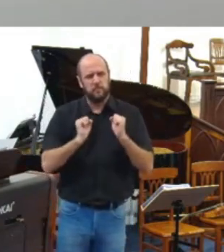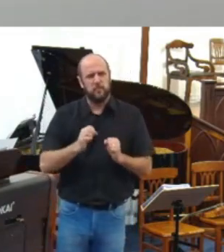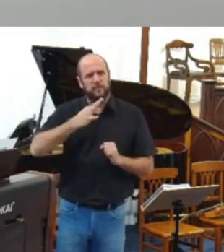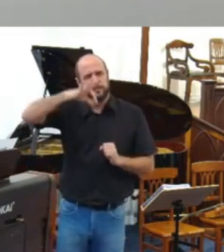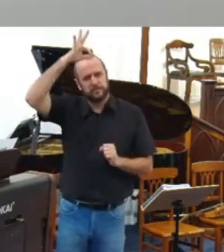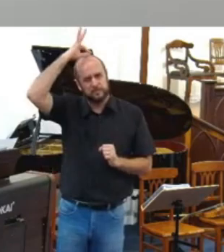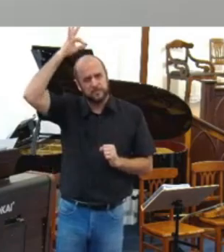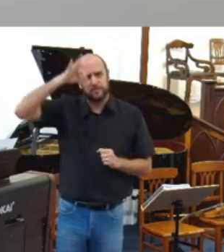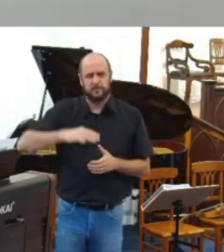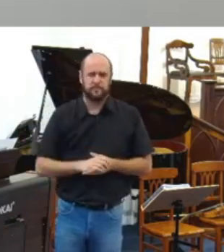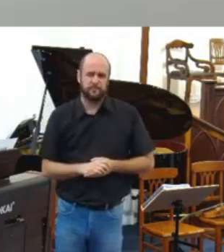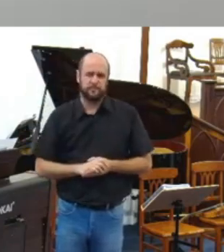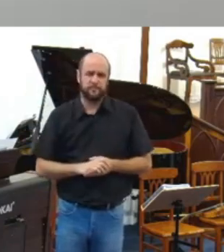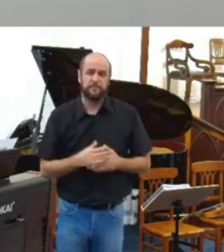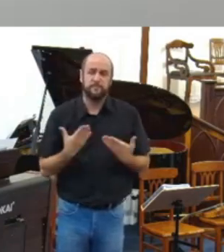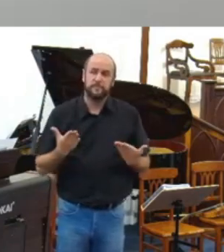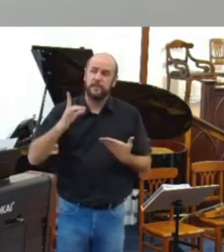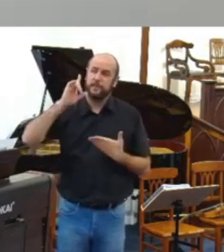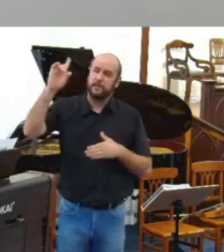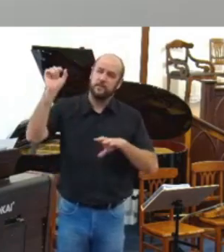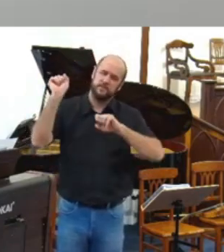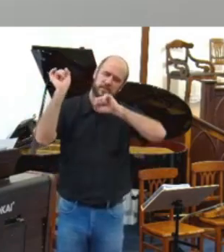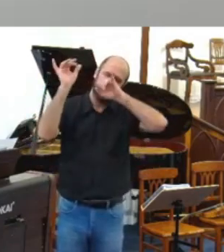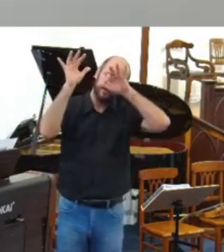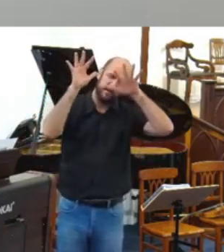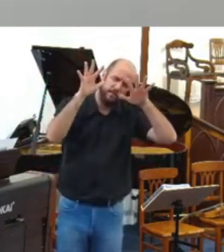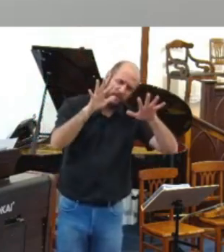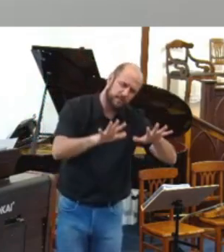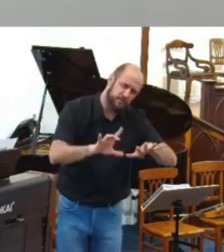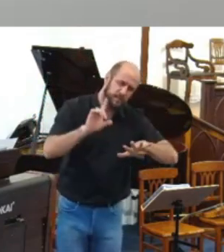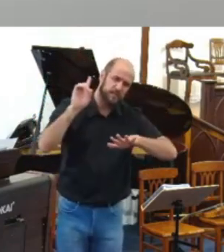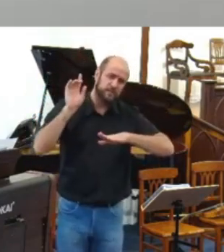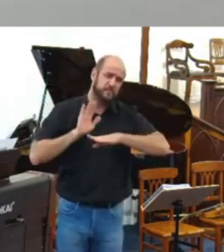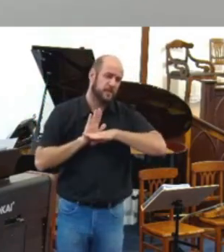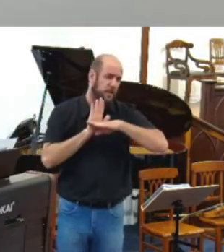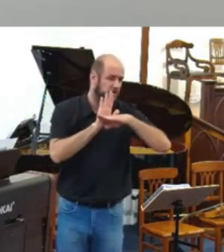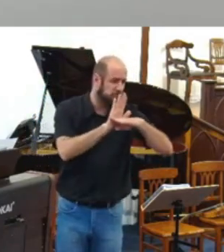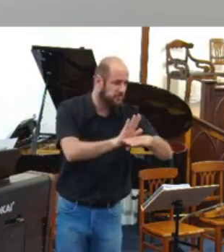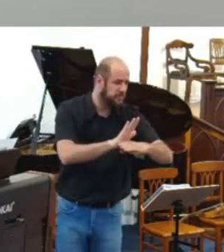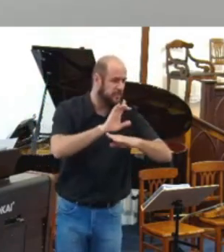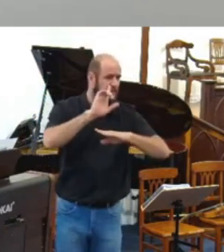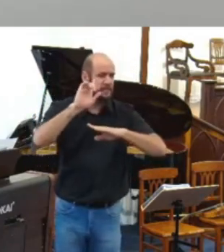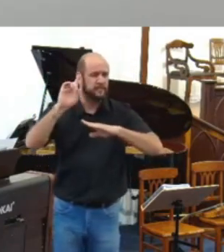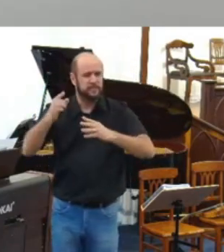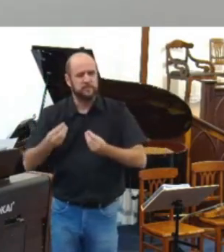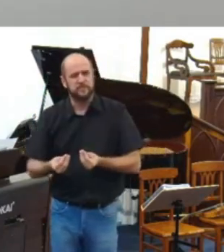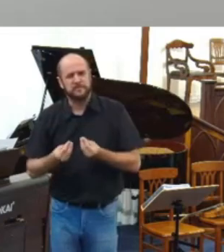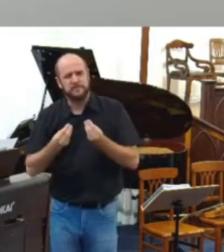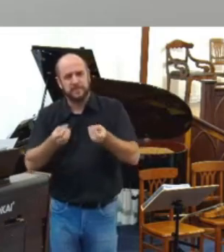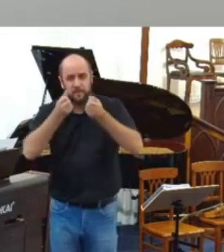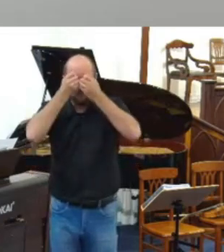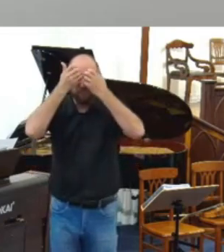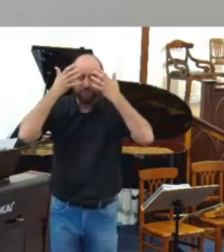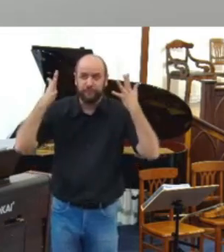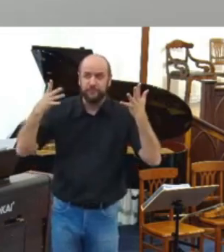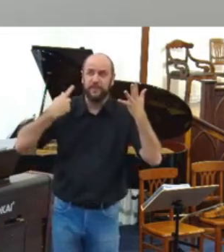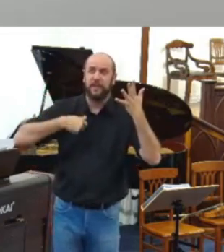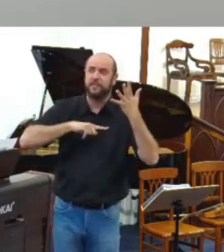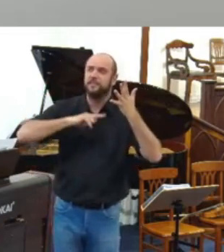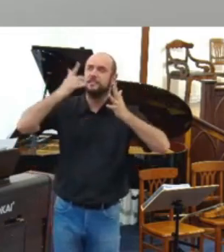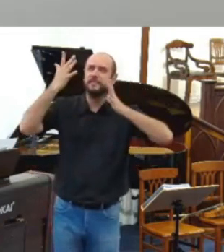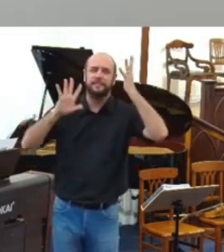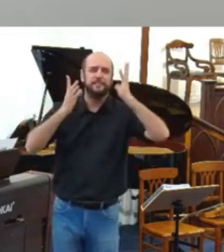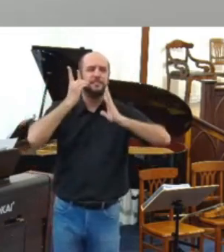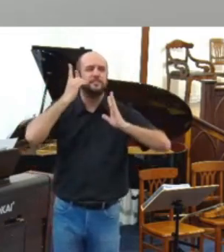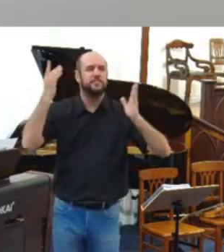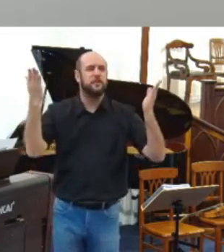Espírito. Então, que Deus nos abençoe, que Deus nos ajude, que Deus nos dê lucidez para celebrar um